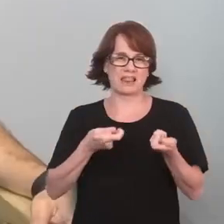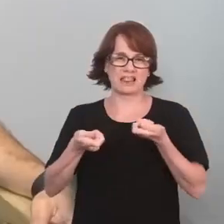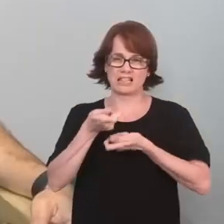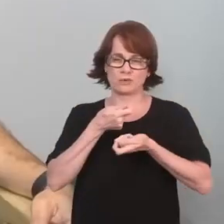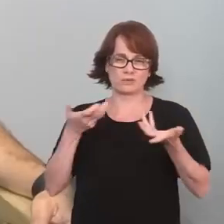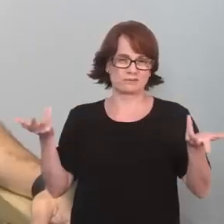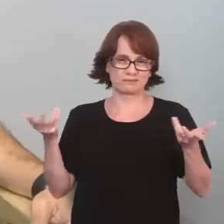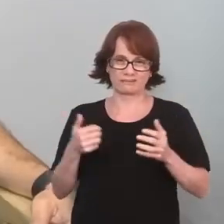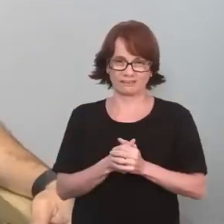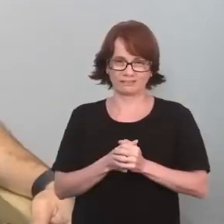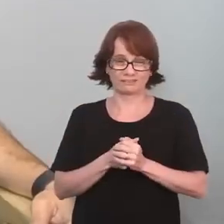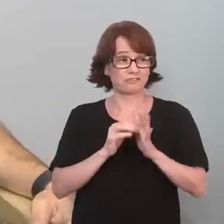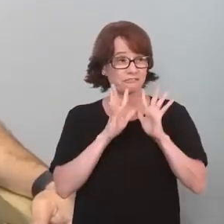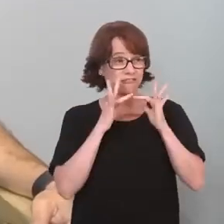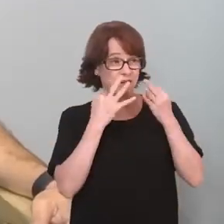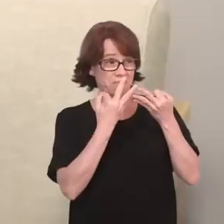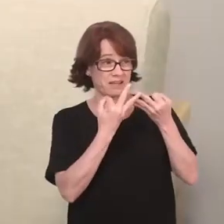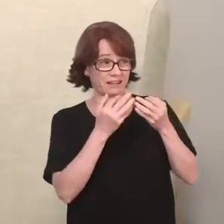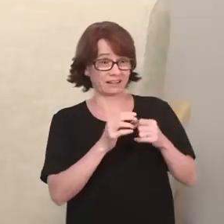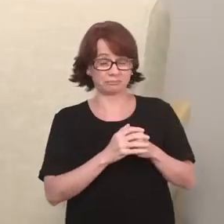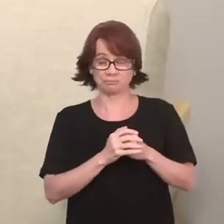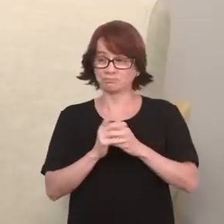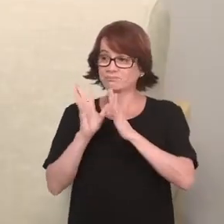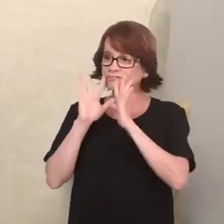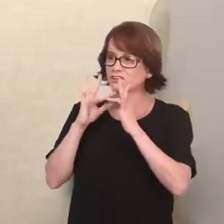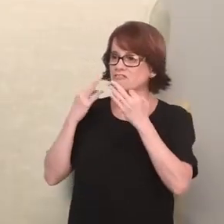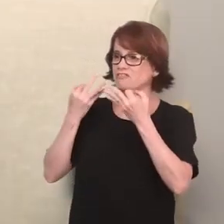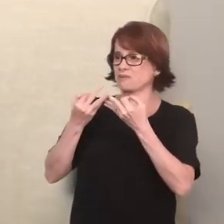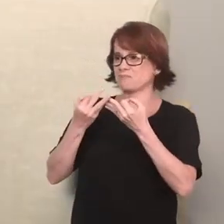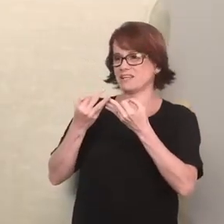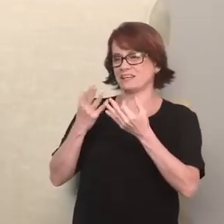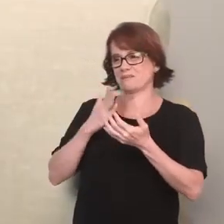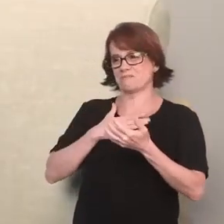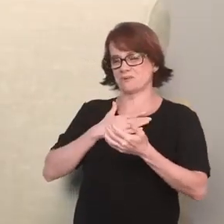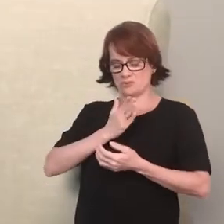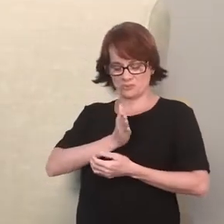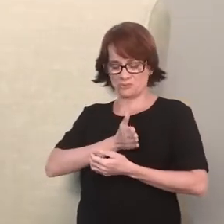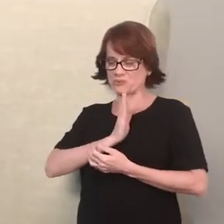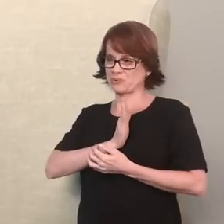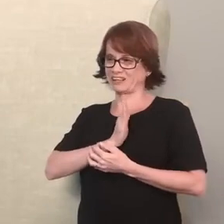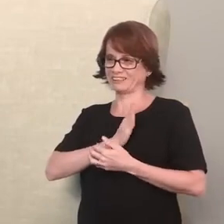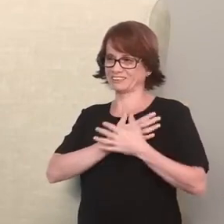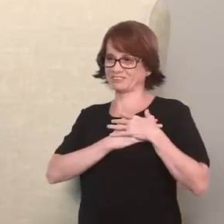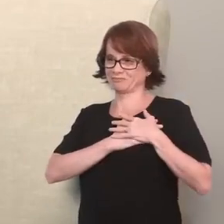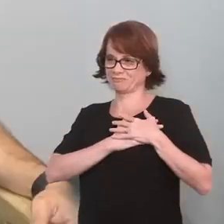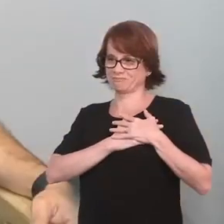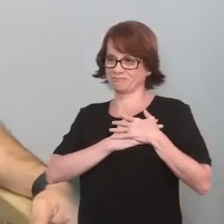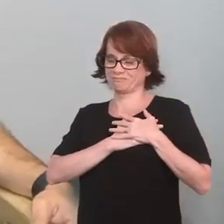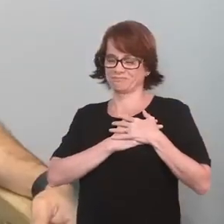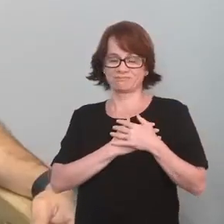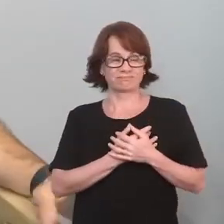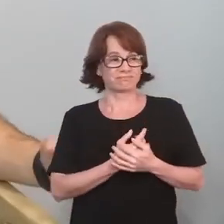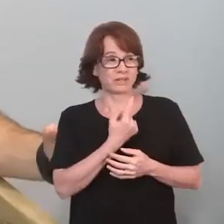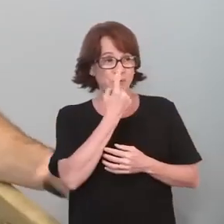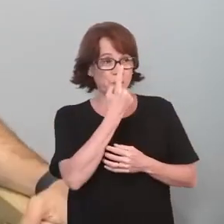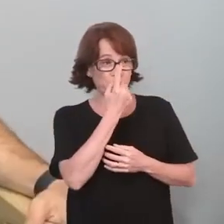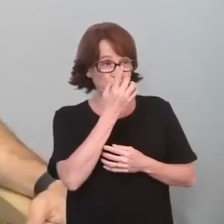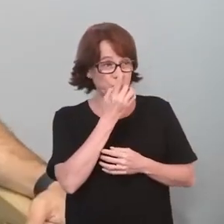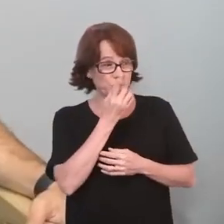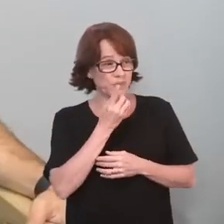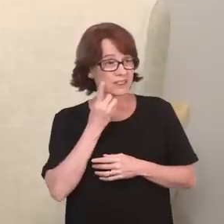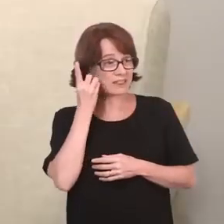inegociável. A família. Família é o meu coração. Um